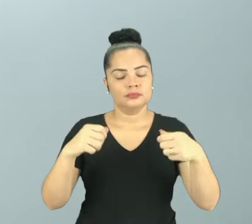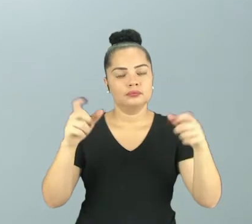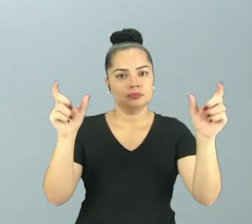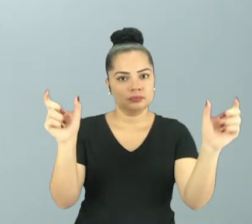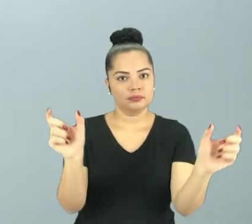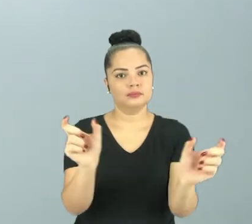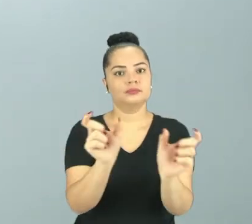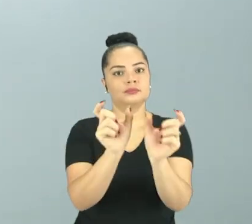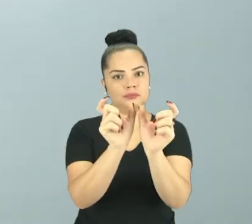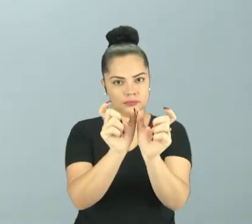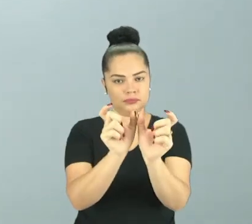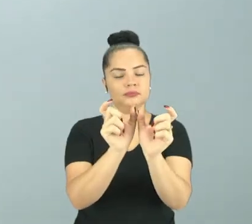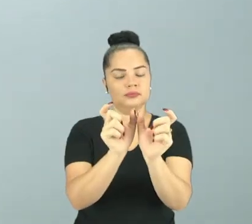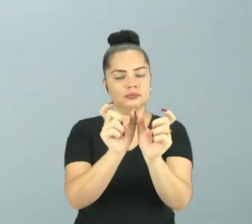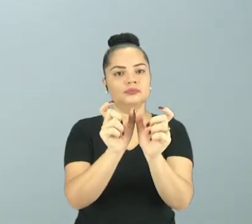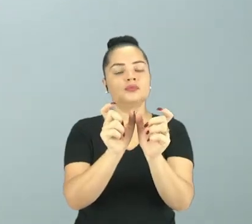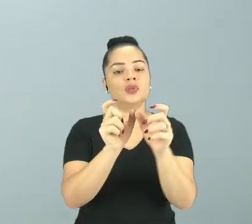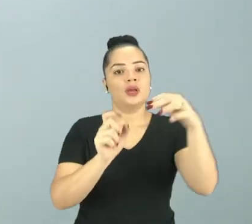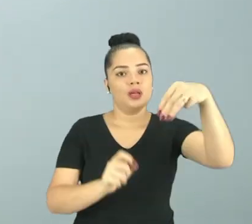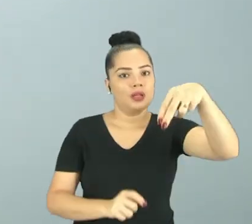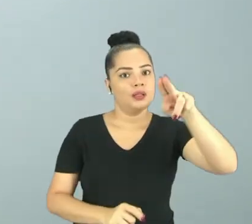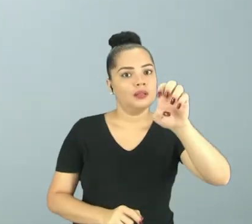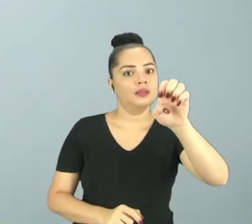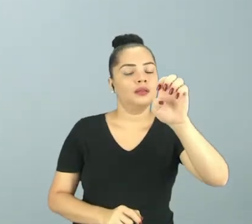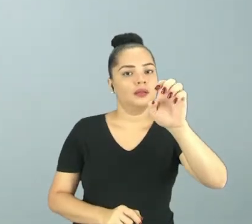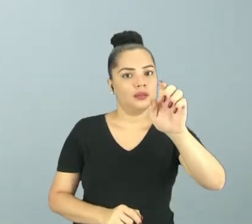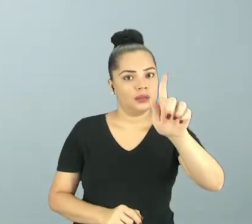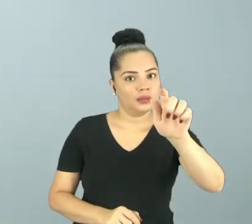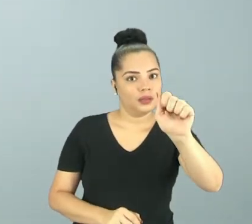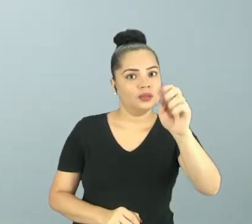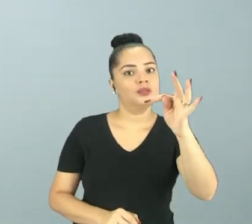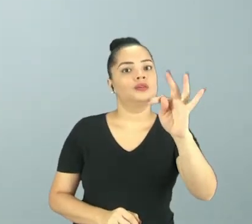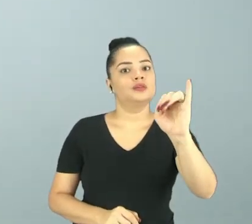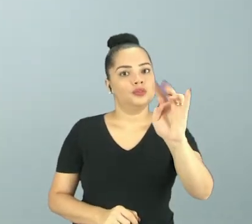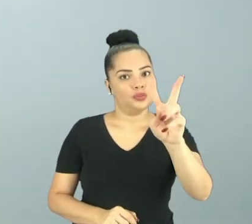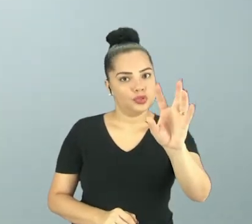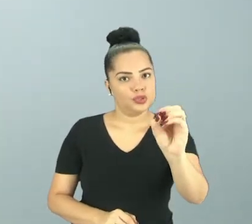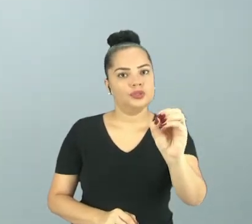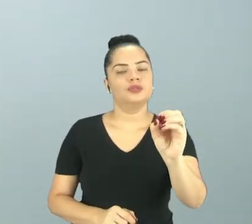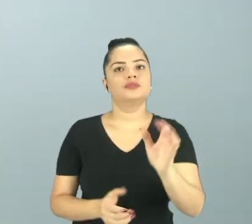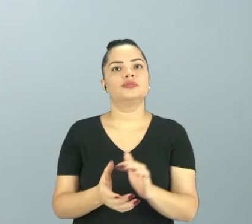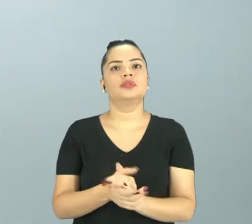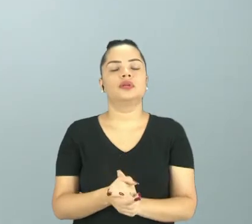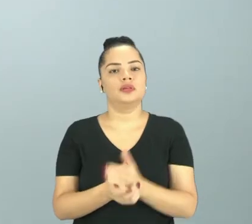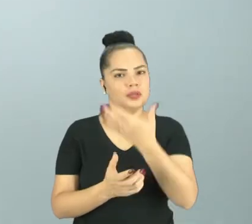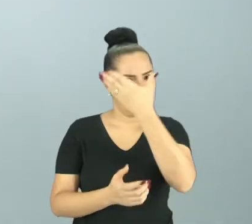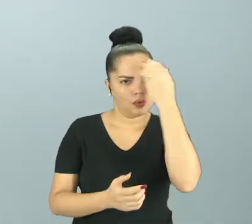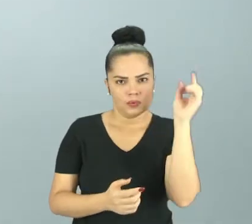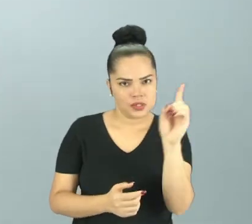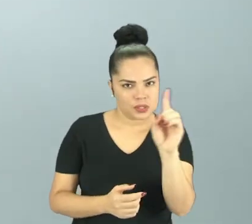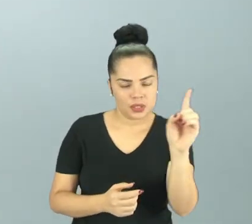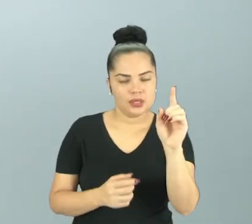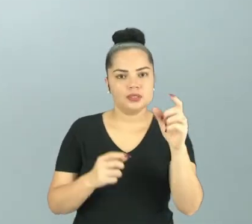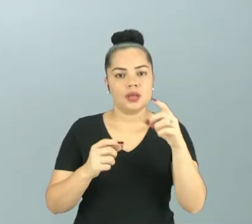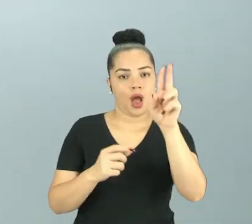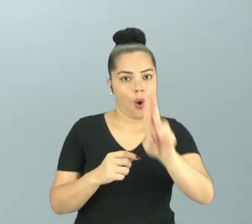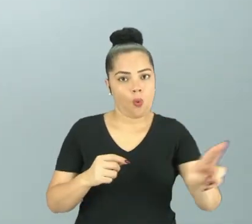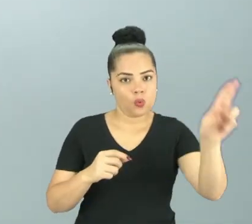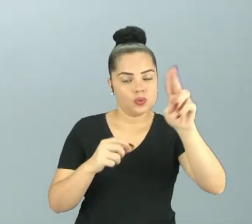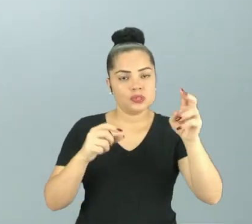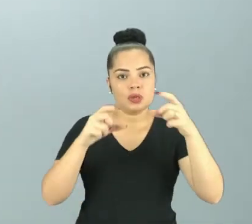assim como vocês viram aí nesse último exemplo, ok? Don't forget your mask. Certinho, então já que nós relembramos aí essa